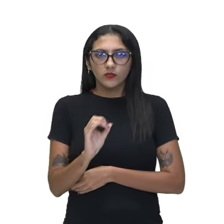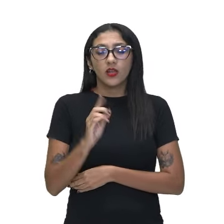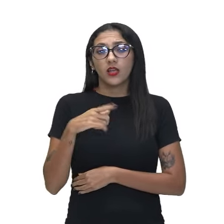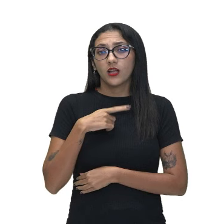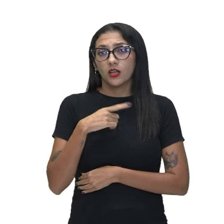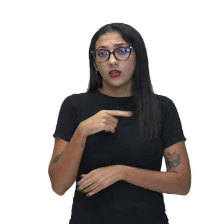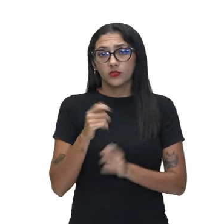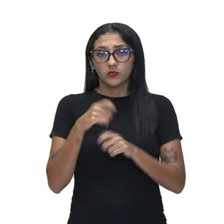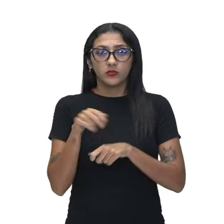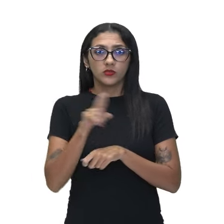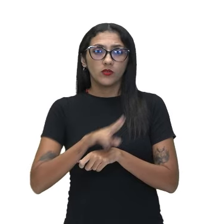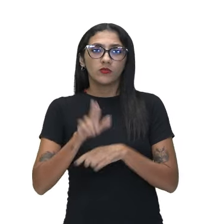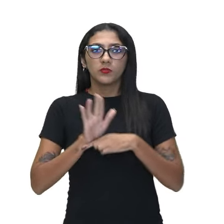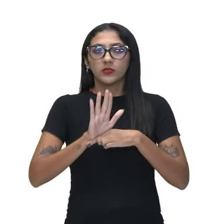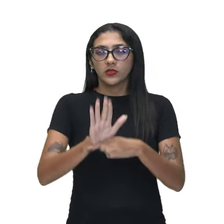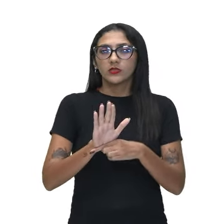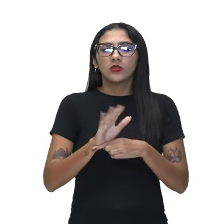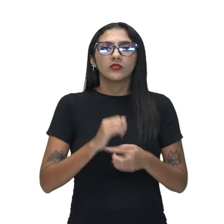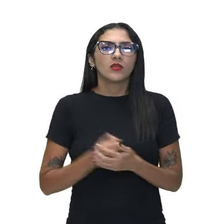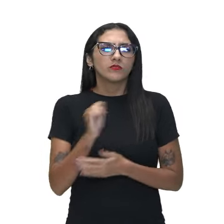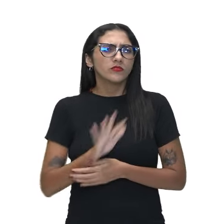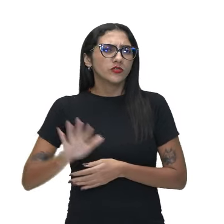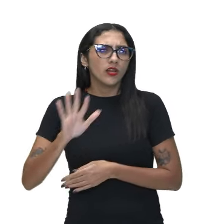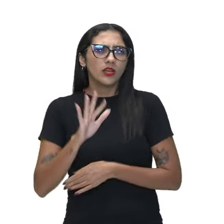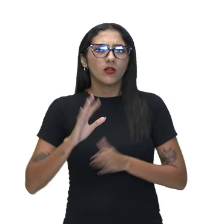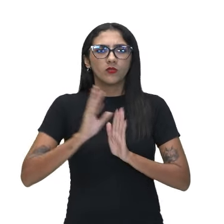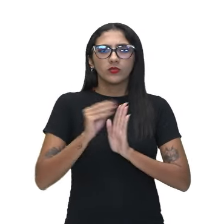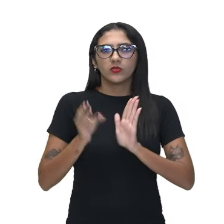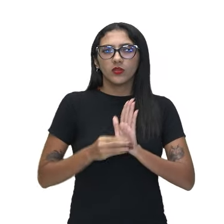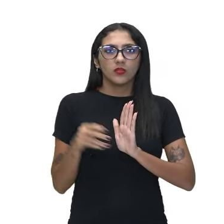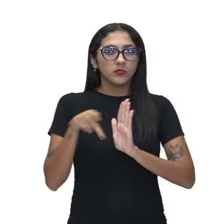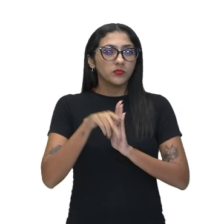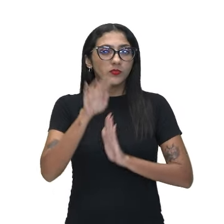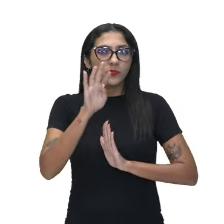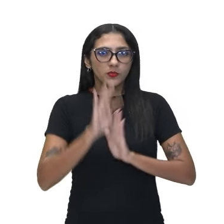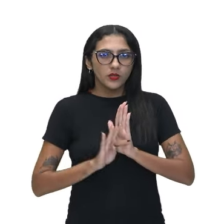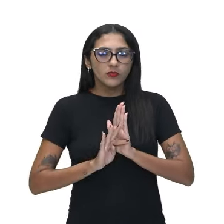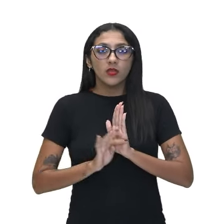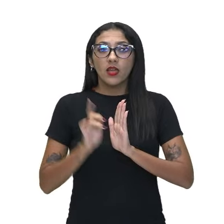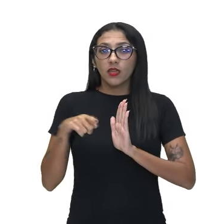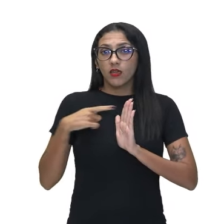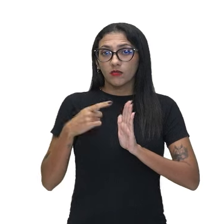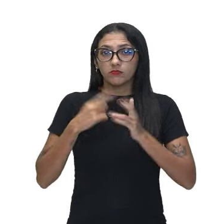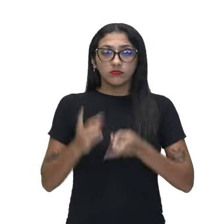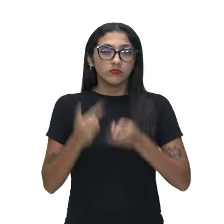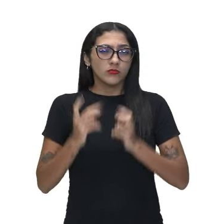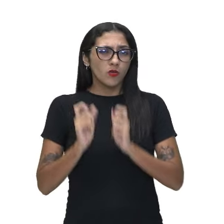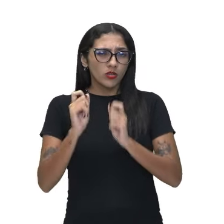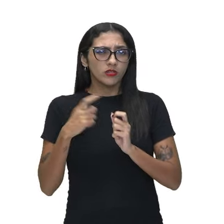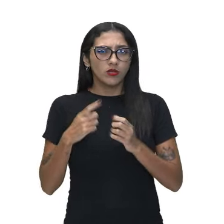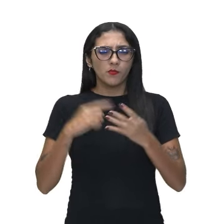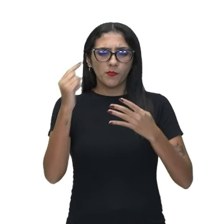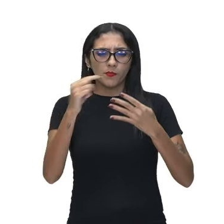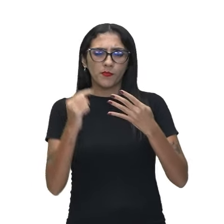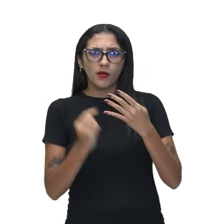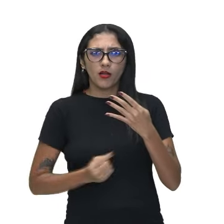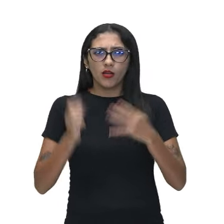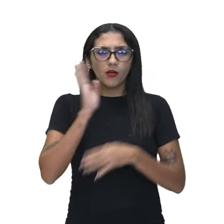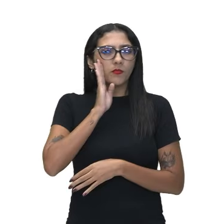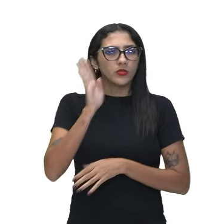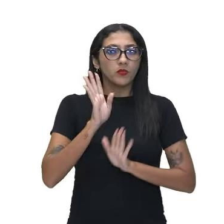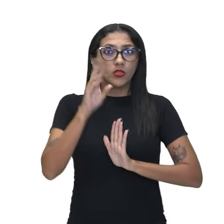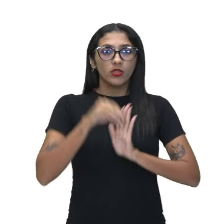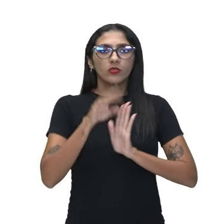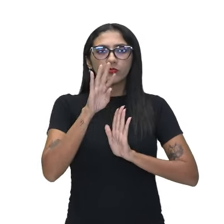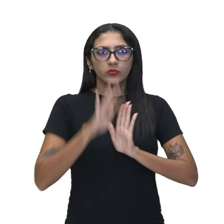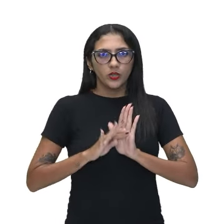do qual se expõe uma ideia geral do conteúdo do texto. E ele destaca apenas os pontos principais. Esse